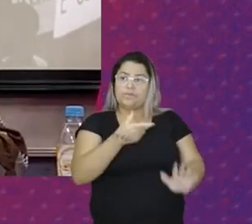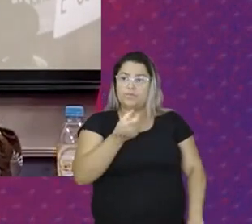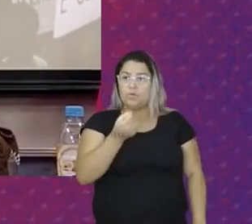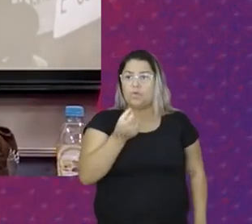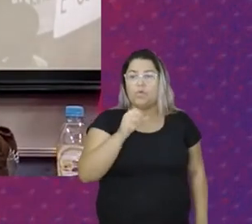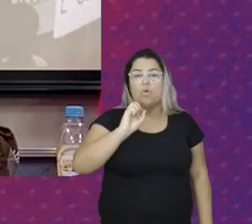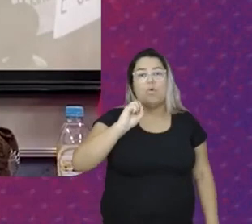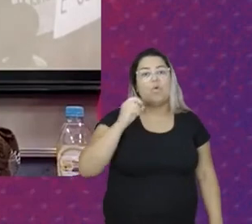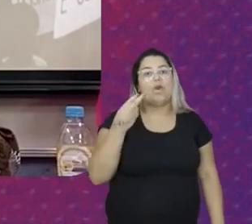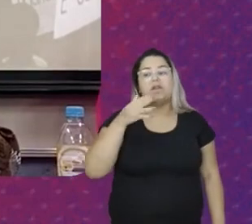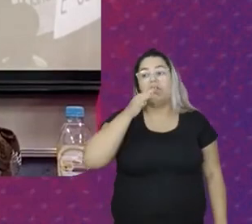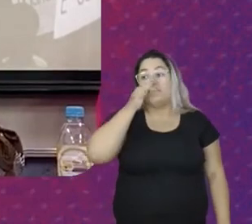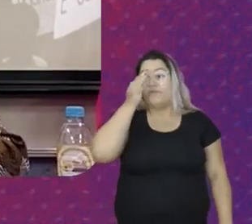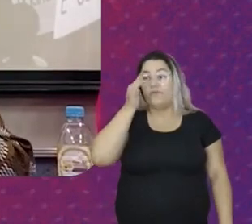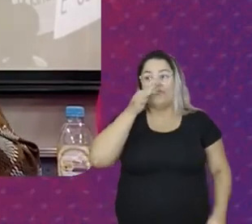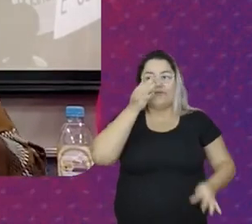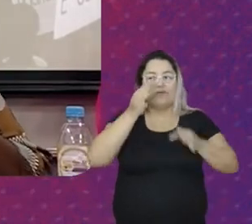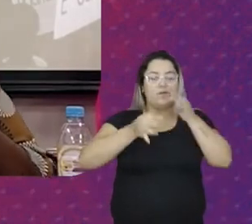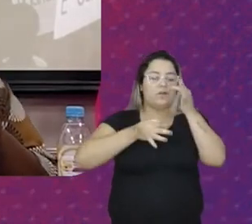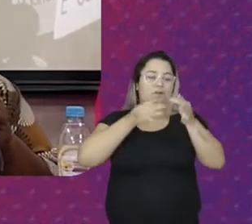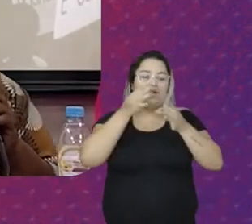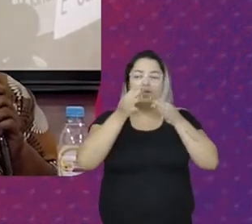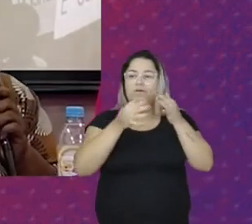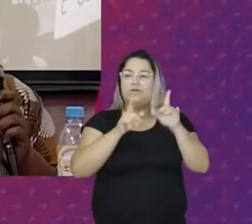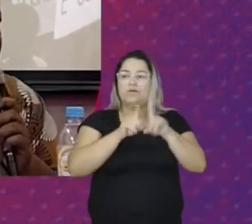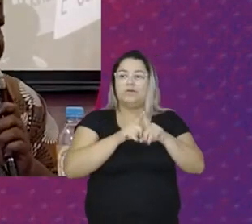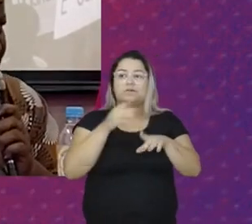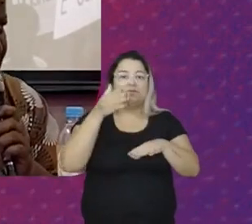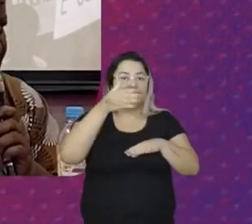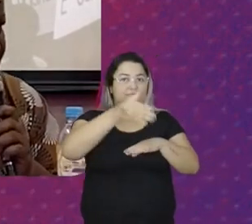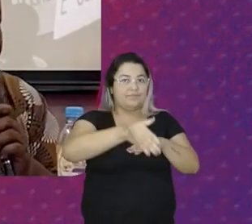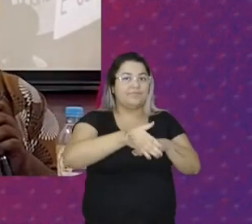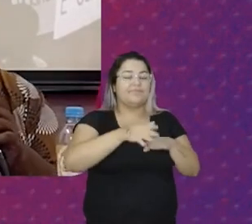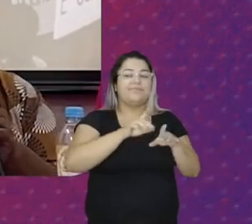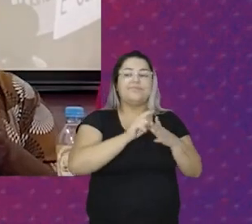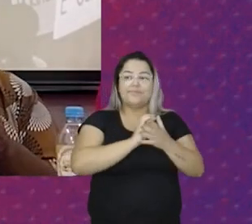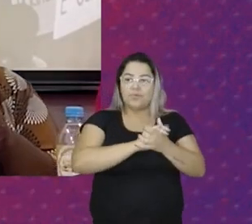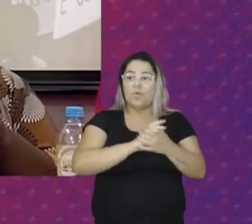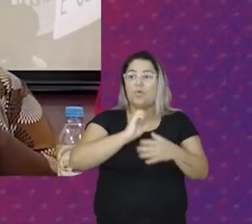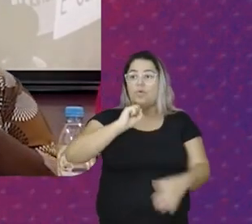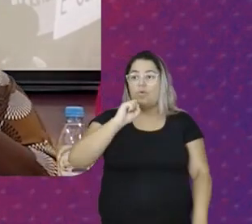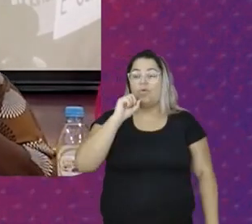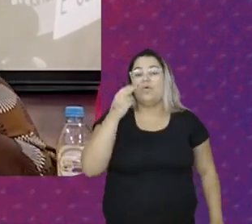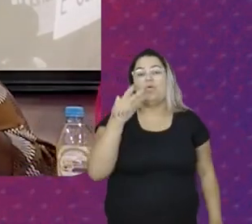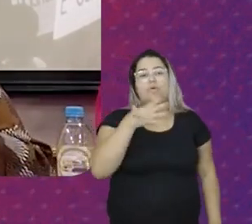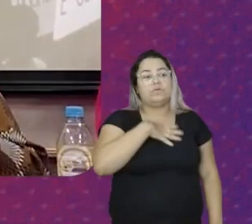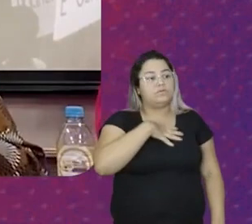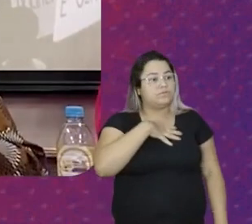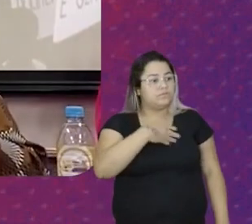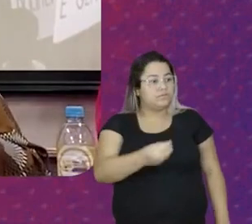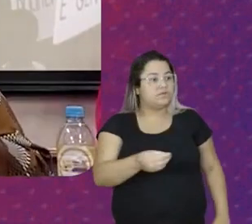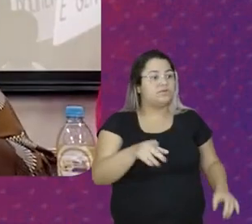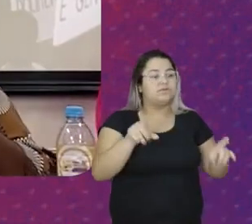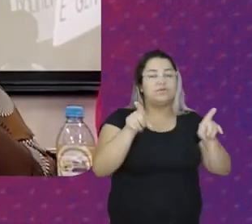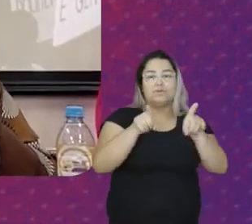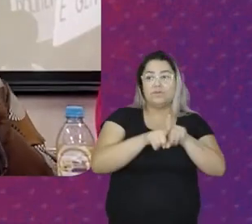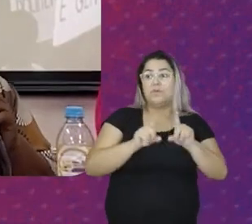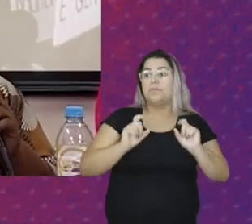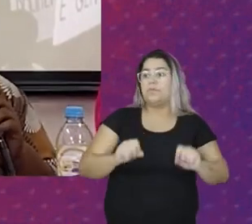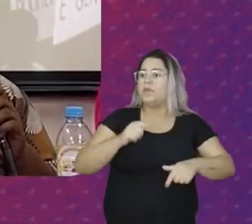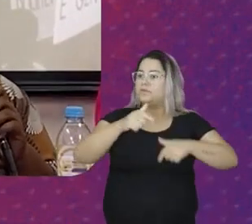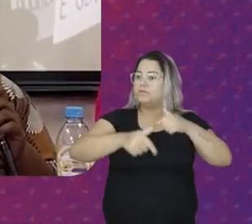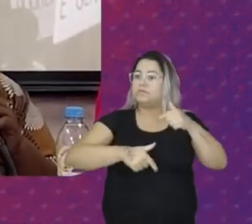eram flores, e, portanto, entravam no jardim de infância, ou os filhos e filhas dos trabalhadores